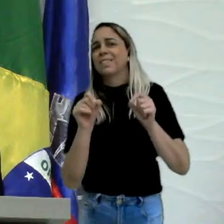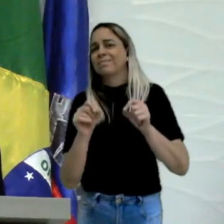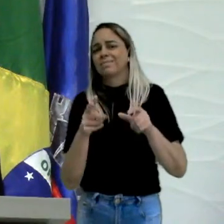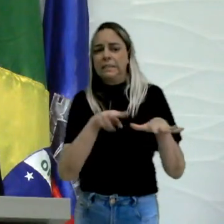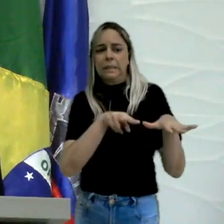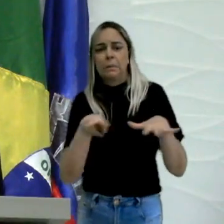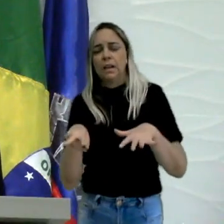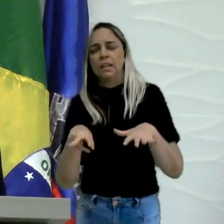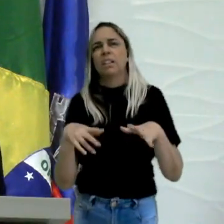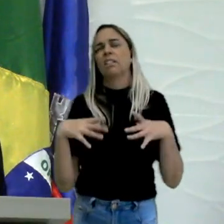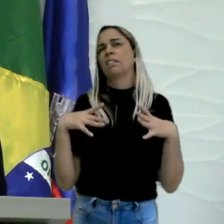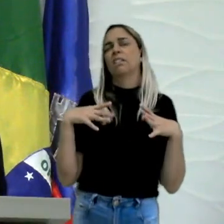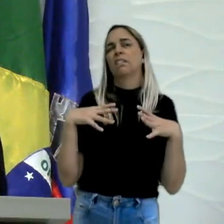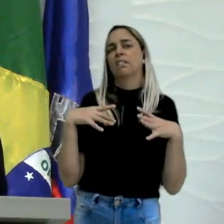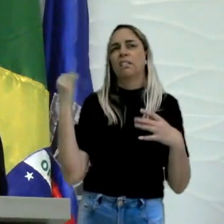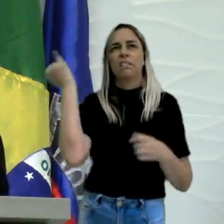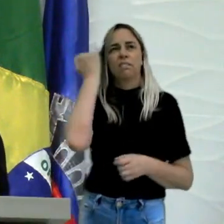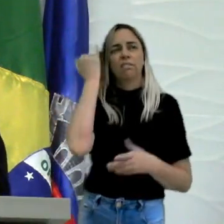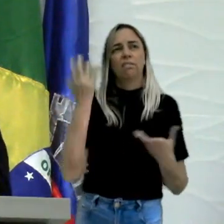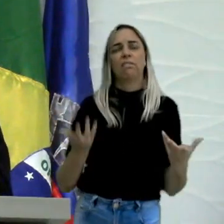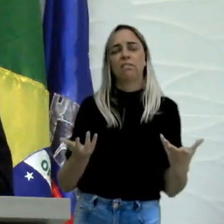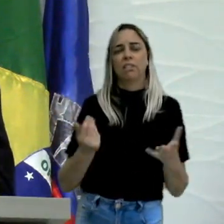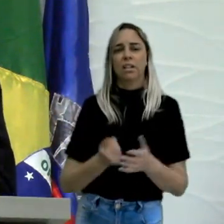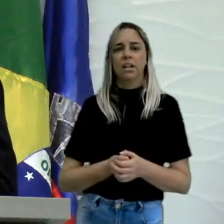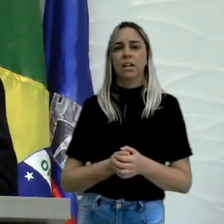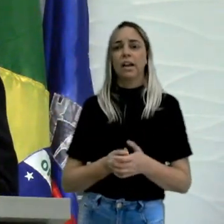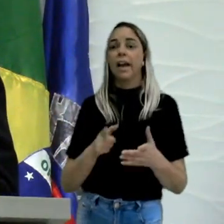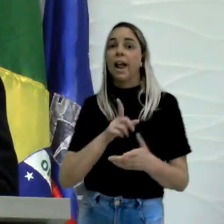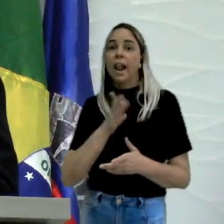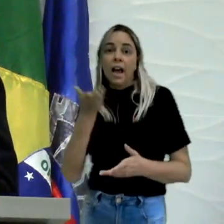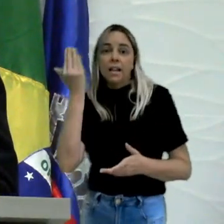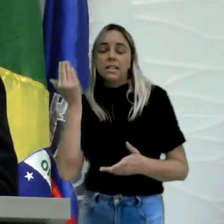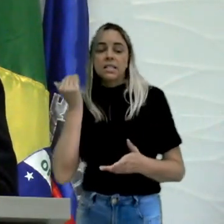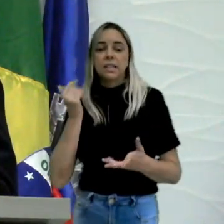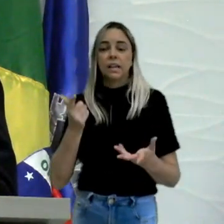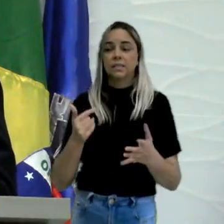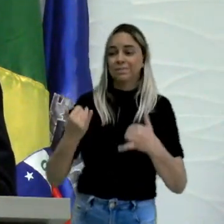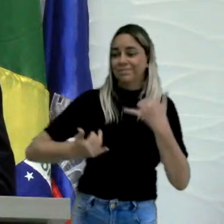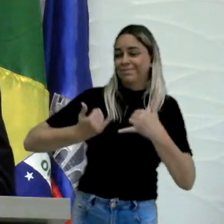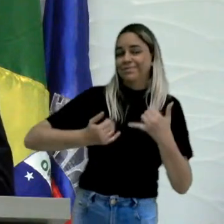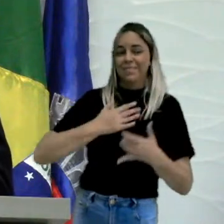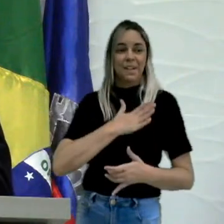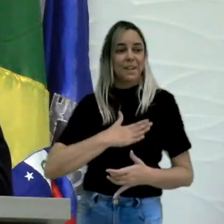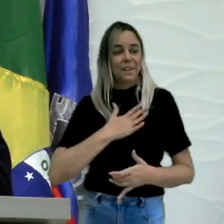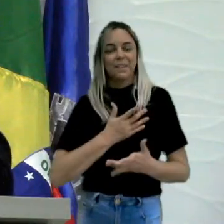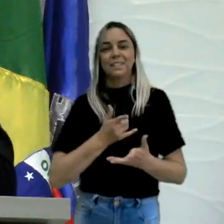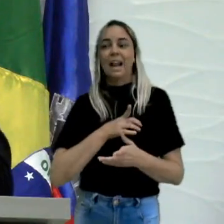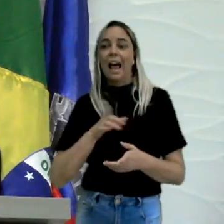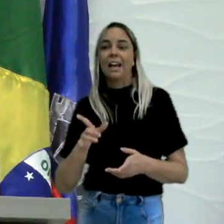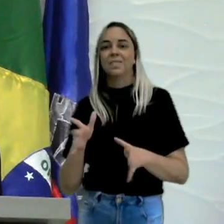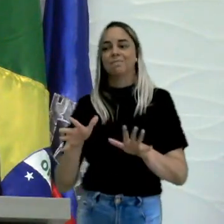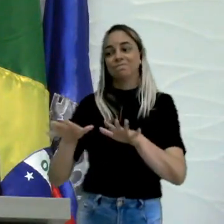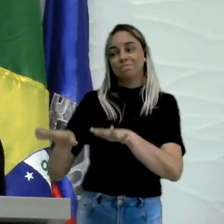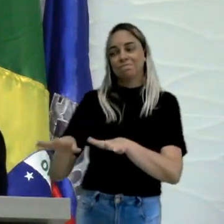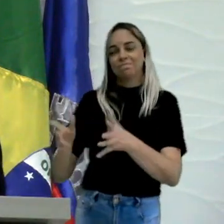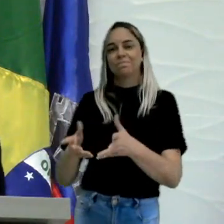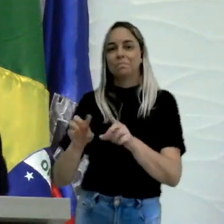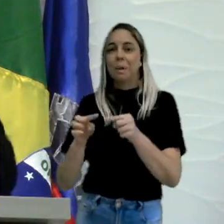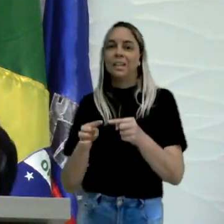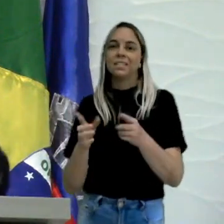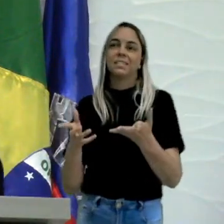semana, porque era onde eles se divertiam. Está lá, não reabriram.